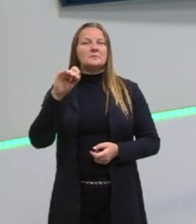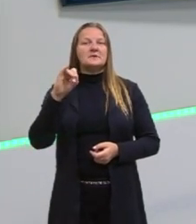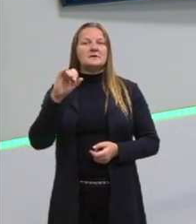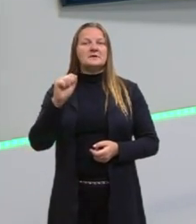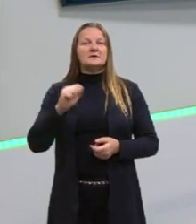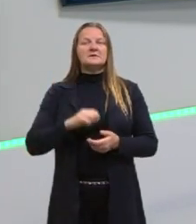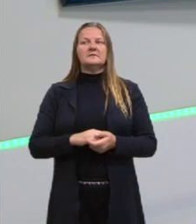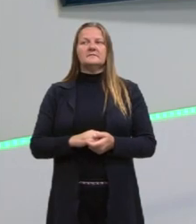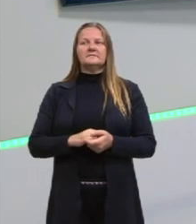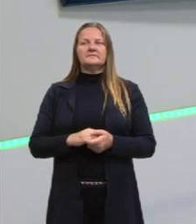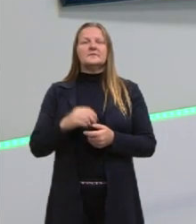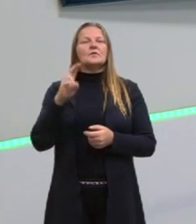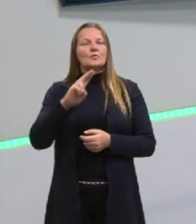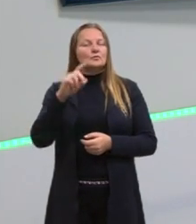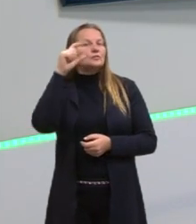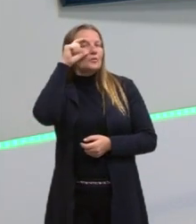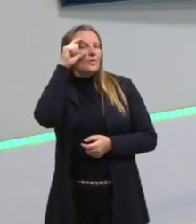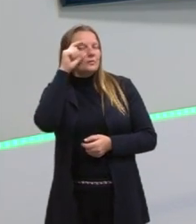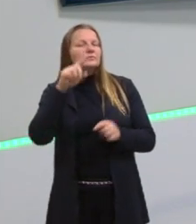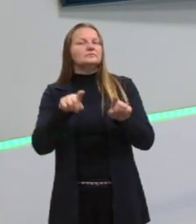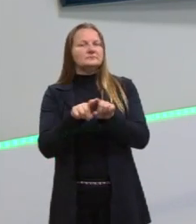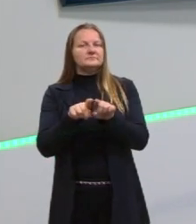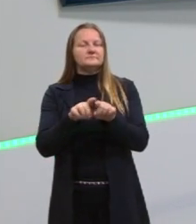né pessoal que eu também uso óculos